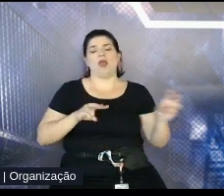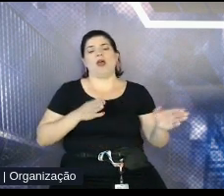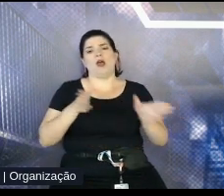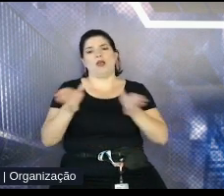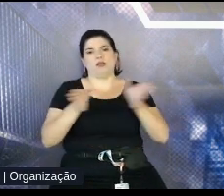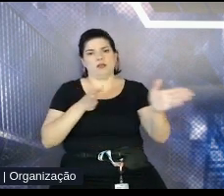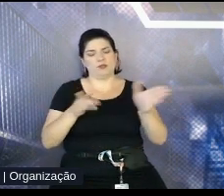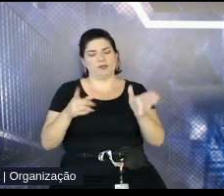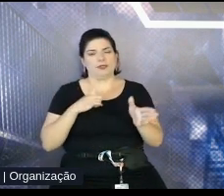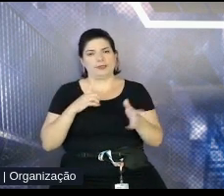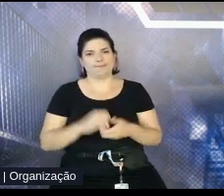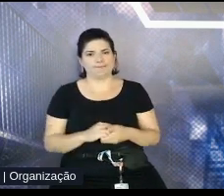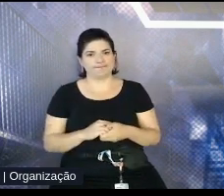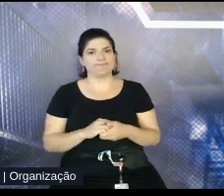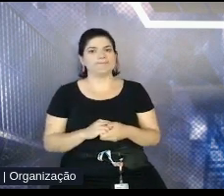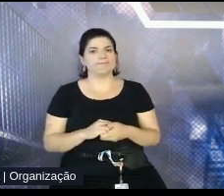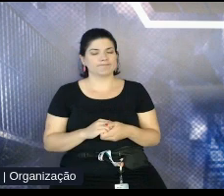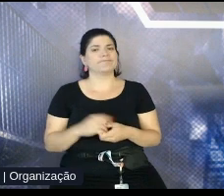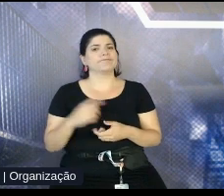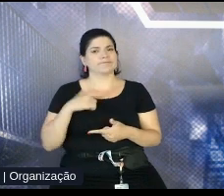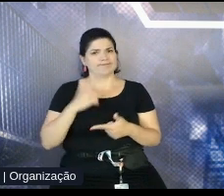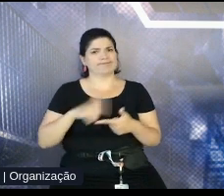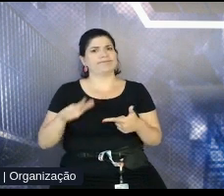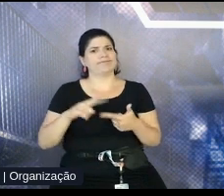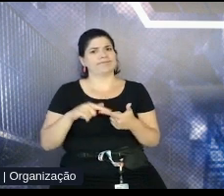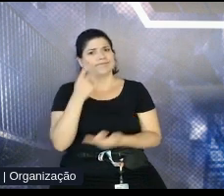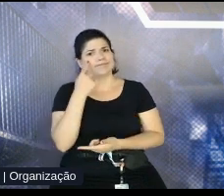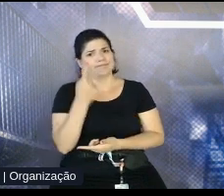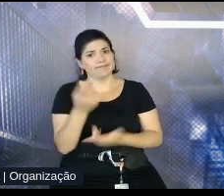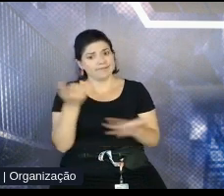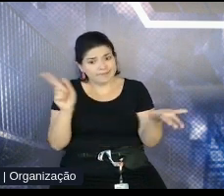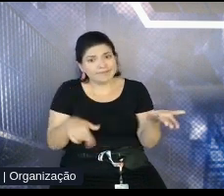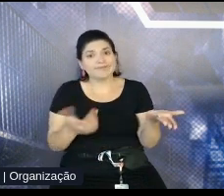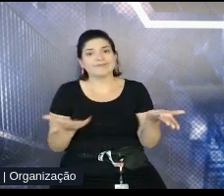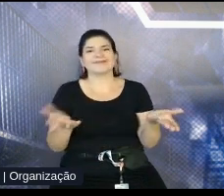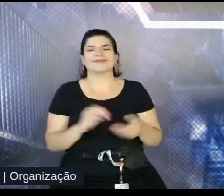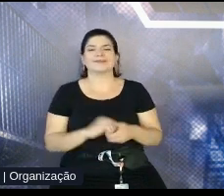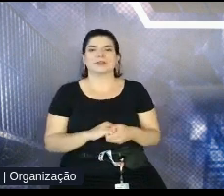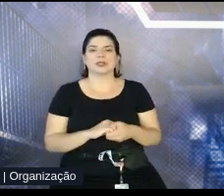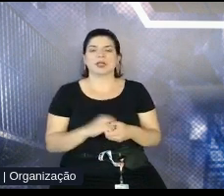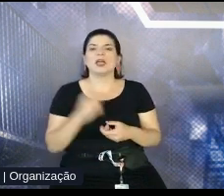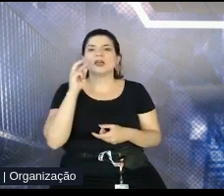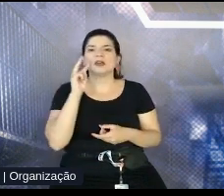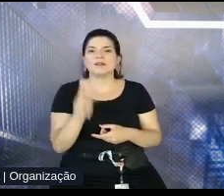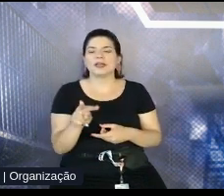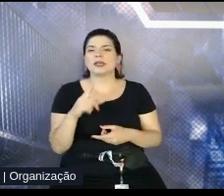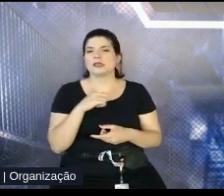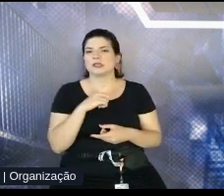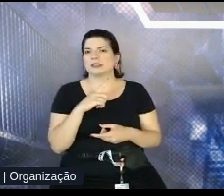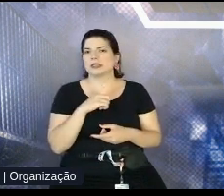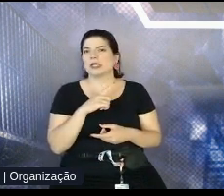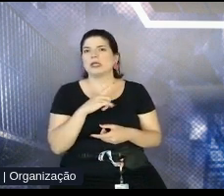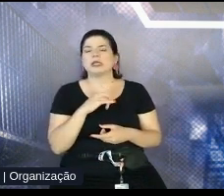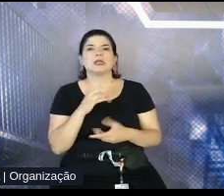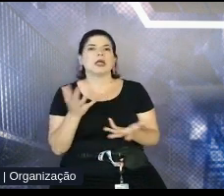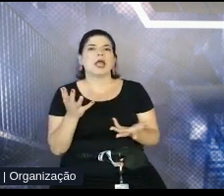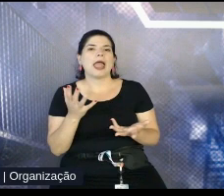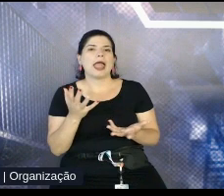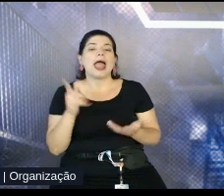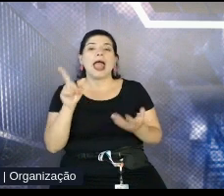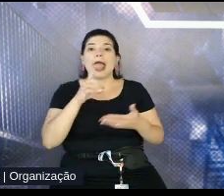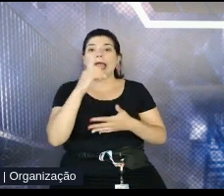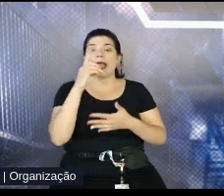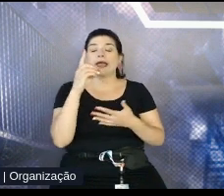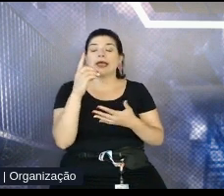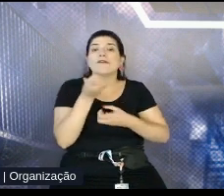Então, a gente vê que a gente tem um problema claro aqui. Quando a gente passa aqui para poder dar uma olhada um pouco sobre dados aqui do